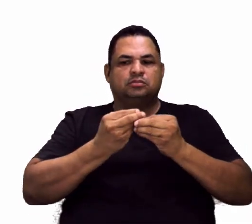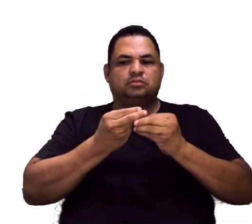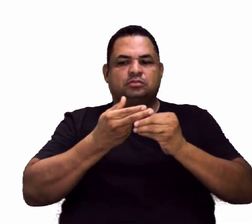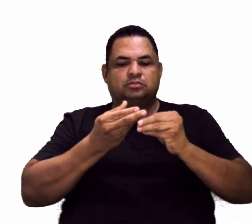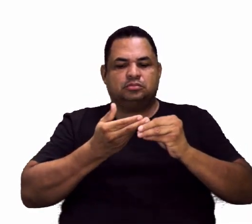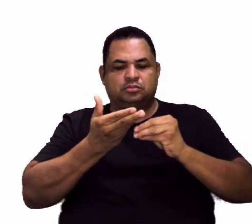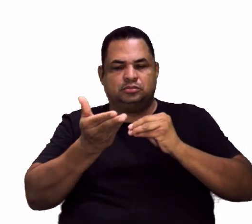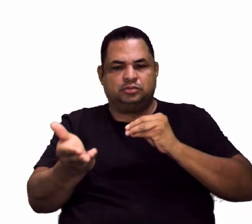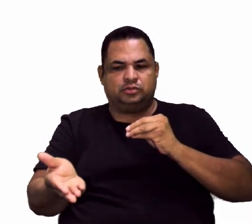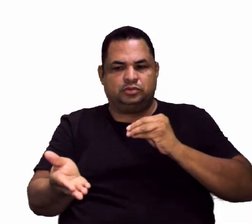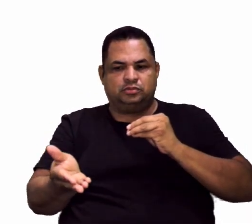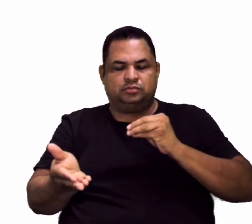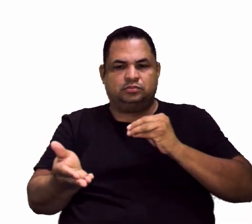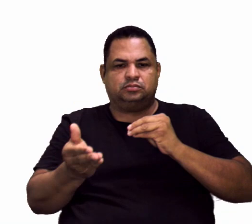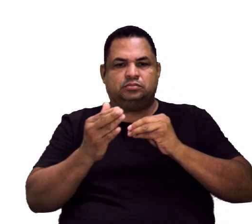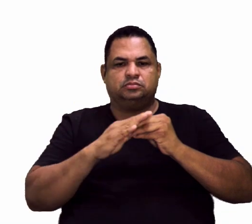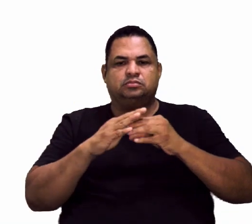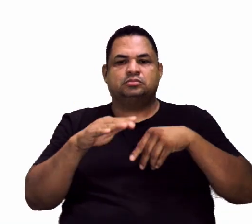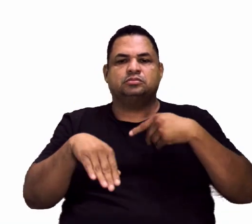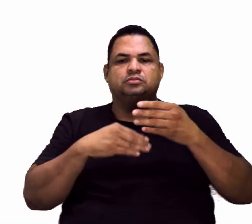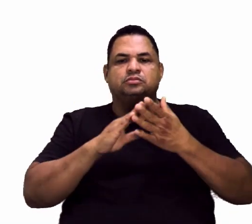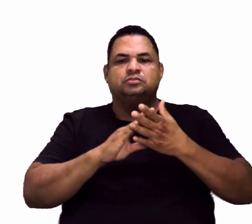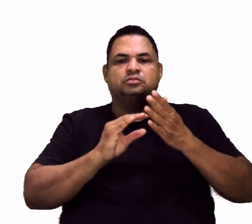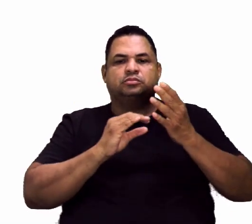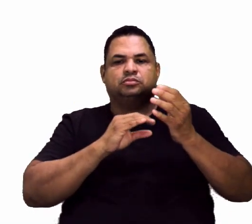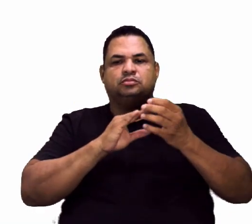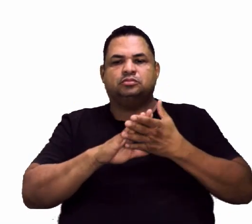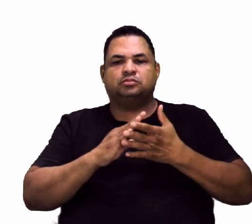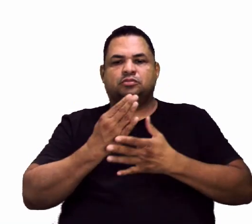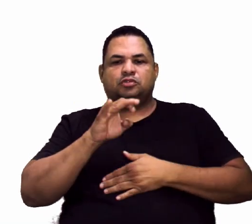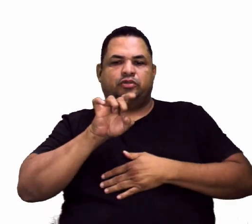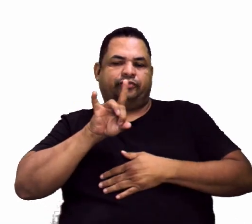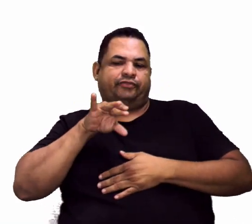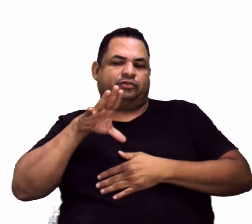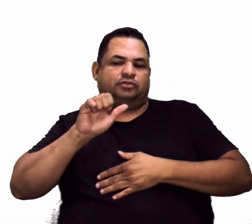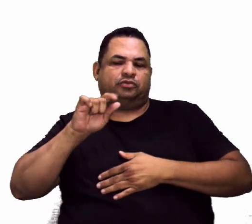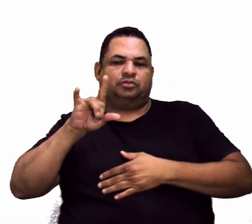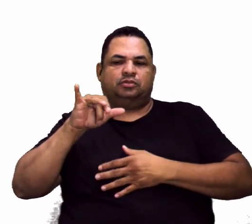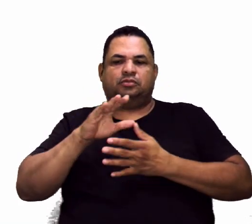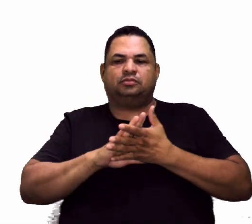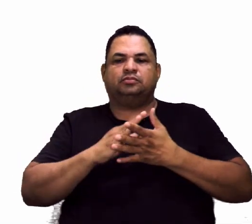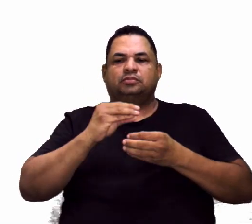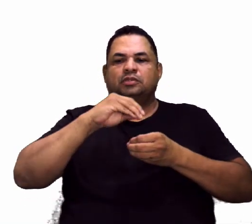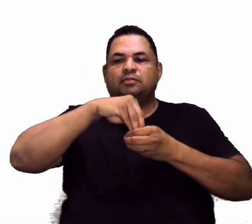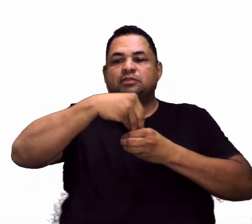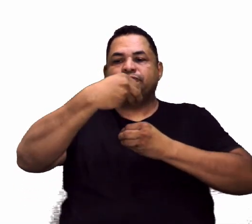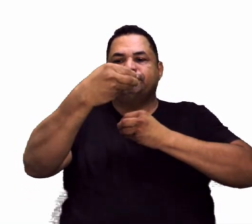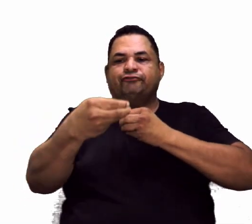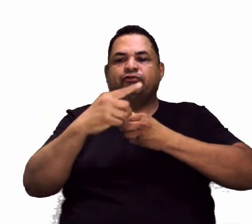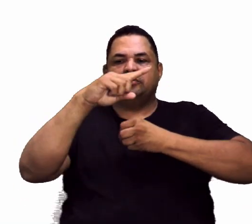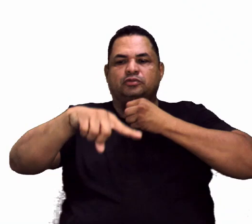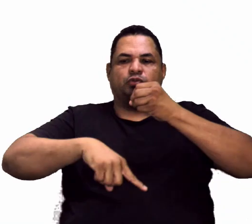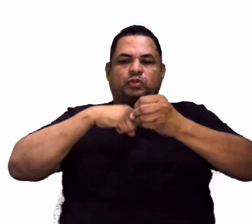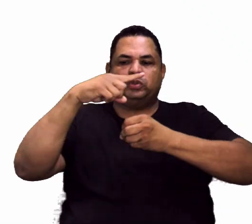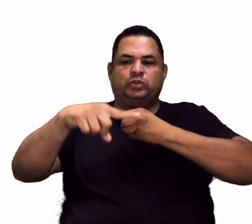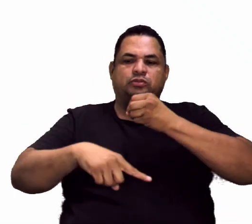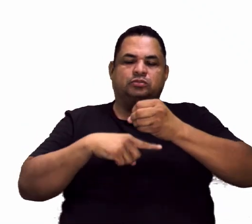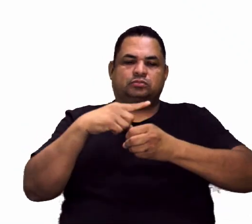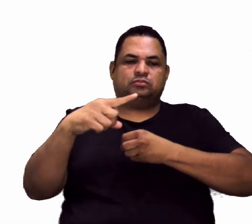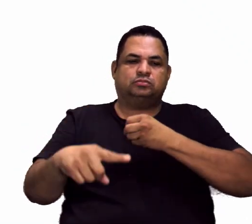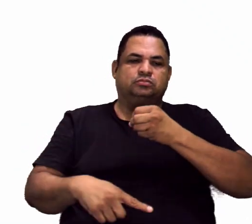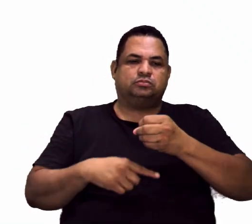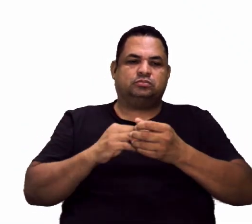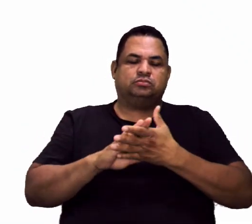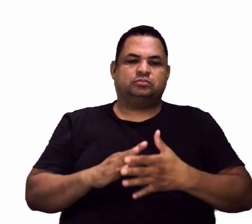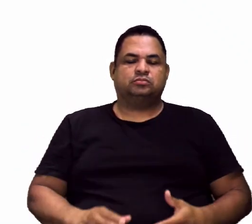foram cedidos a partir do nível e do subnível que mais externos do átomo